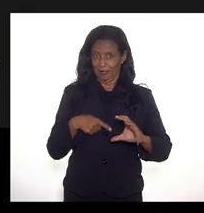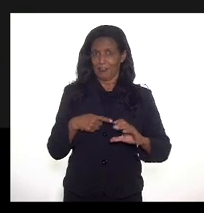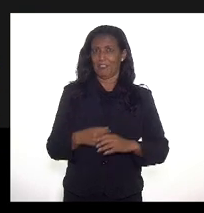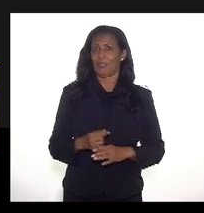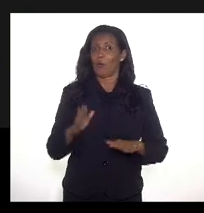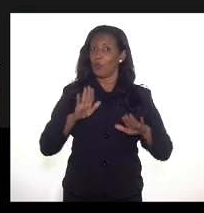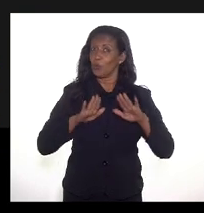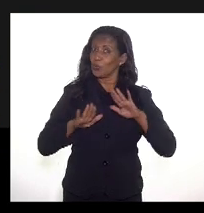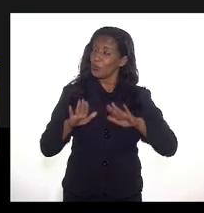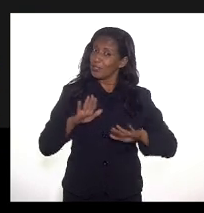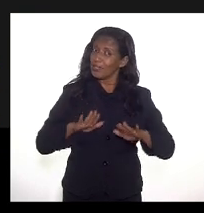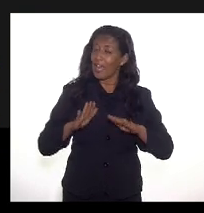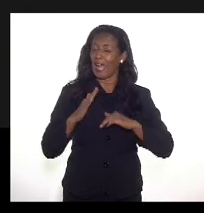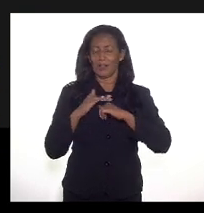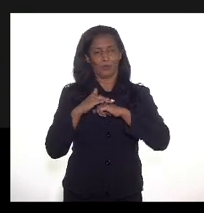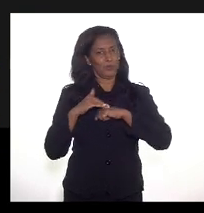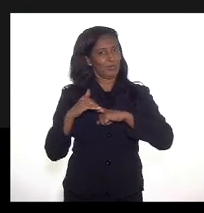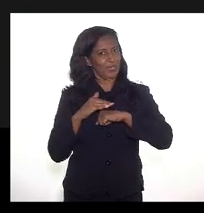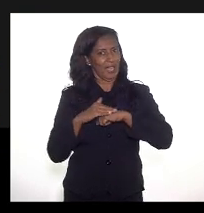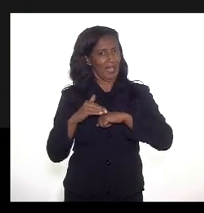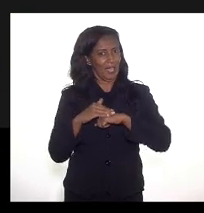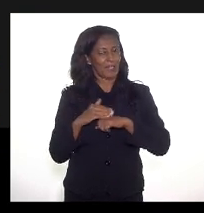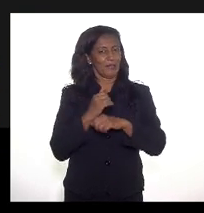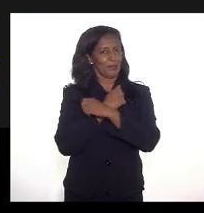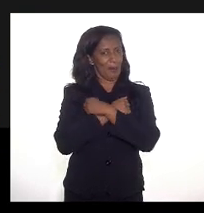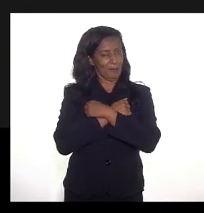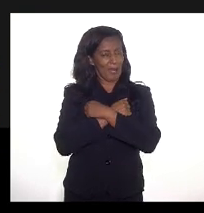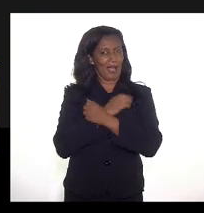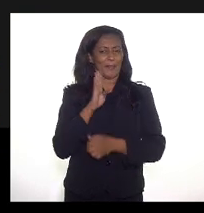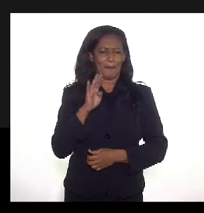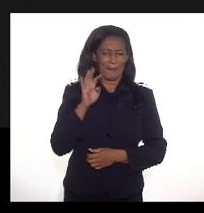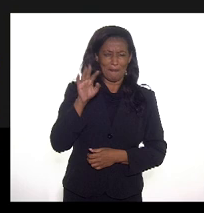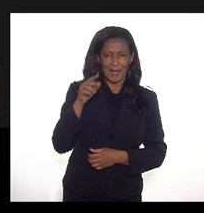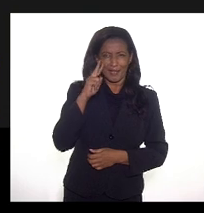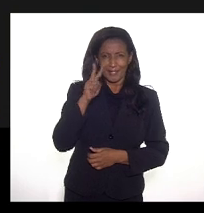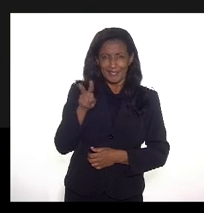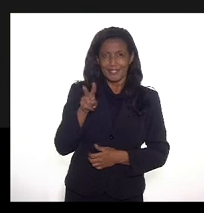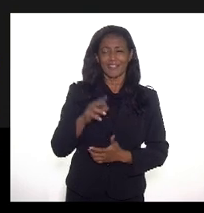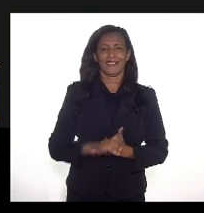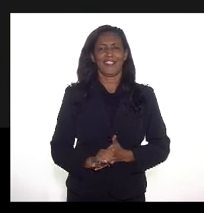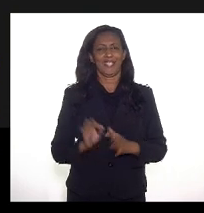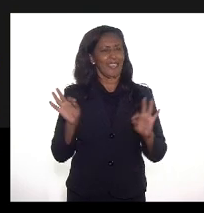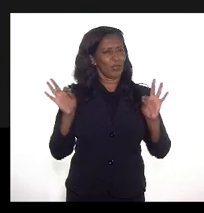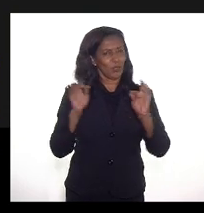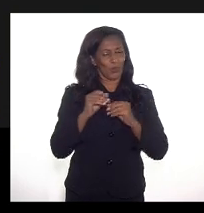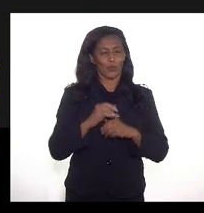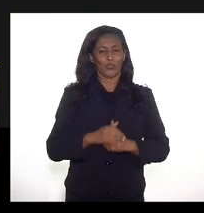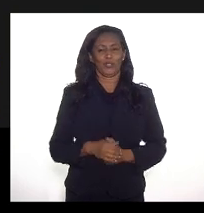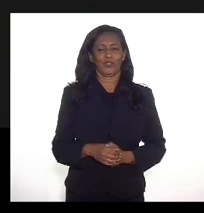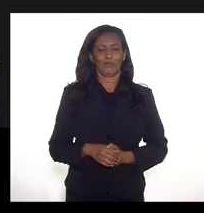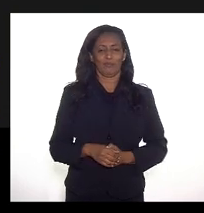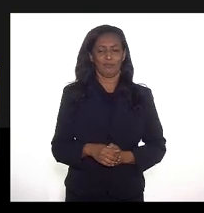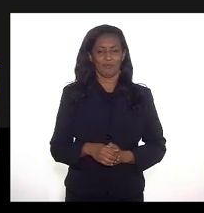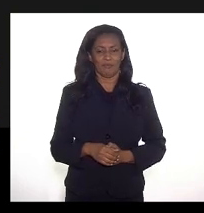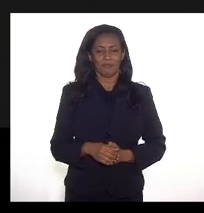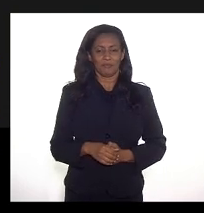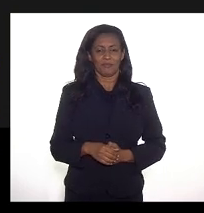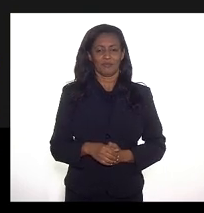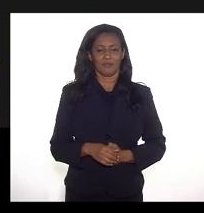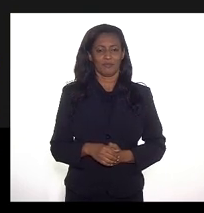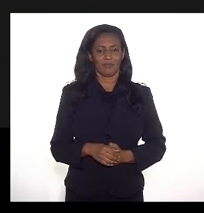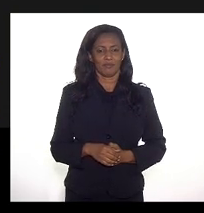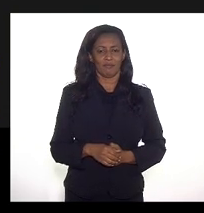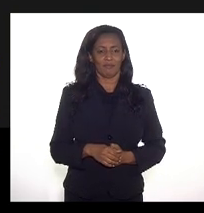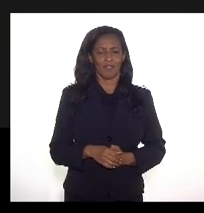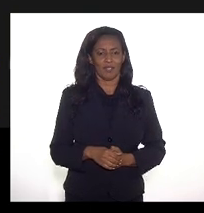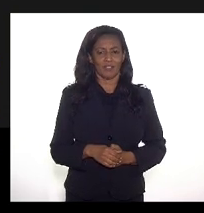muito cuidado, muito carinho. Dá um abraço ao deputado Bebeto, que está aí também na sessão, e a todos vocês. Eu quero... Obrigado, senhor presidente, antes